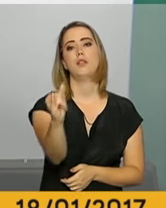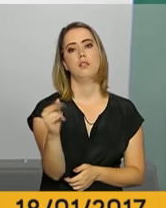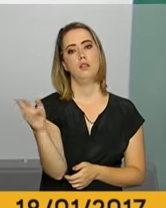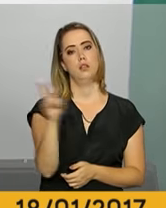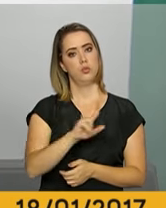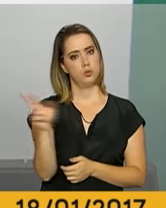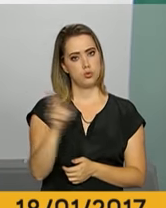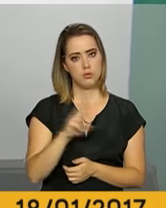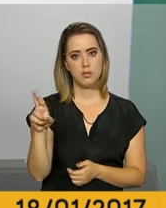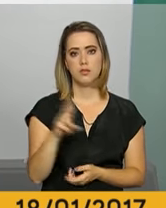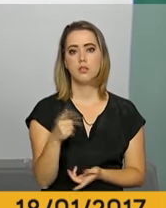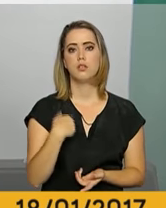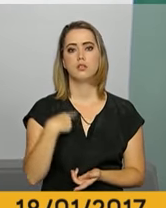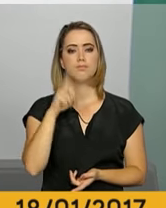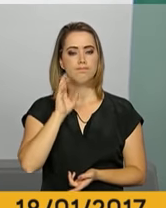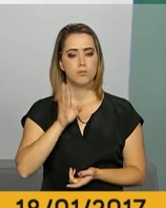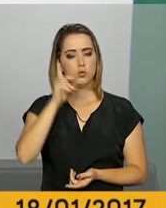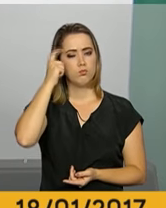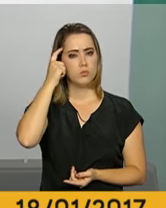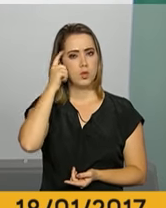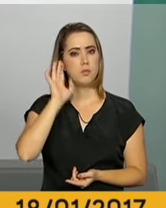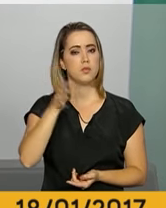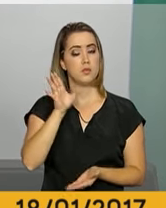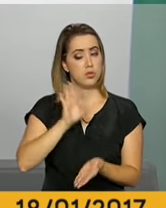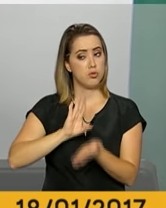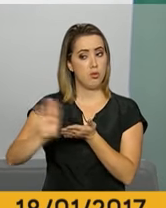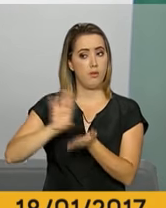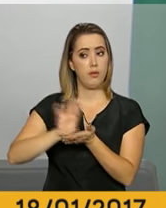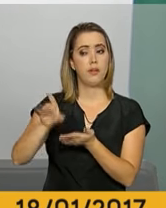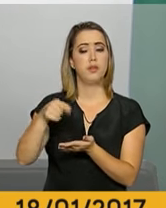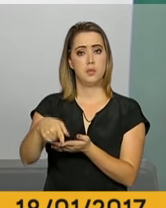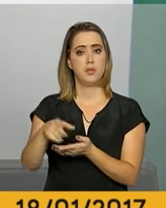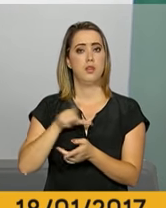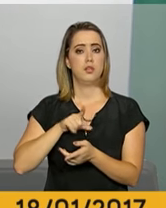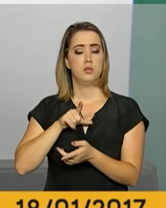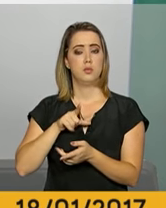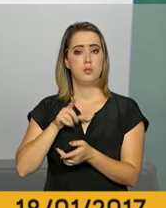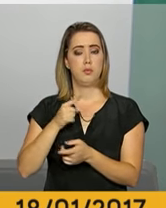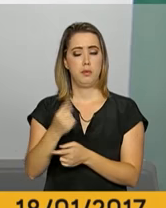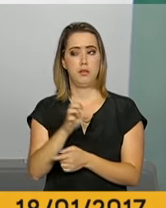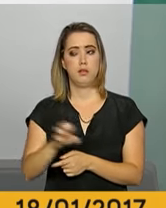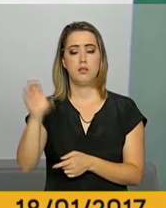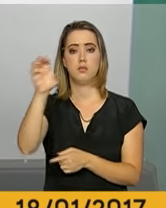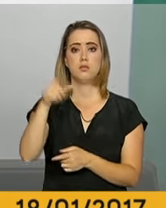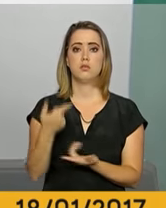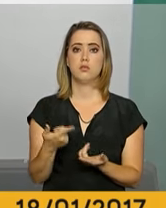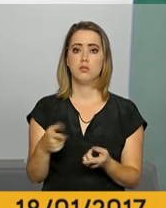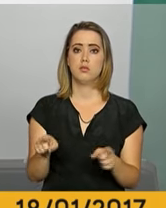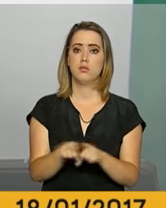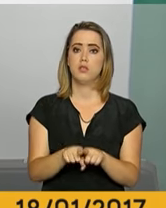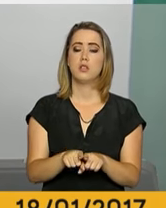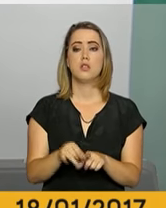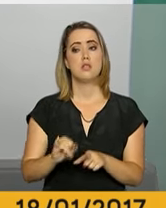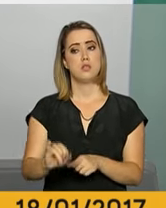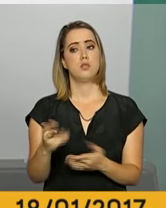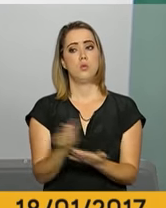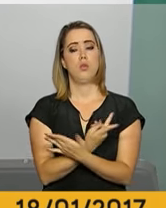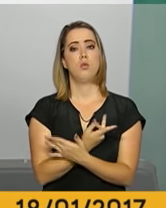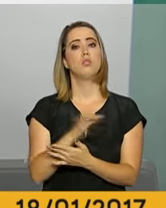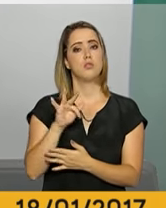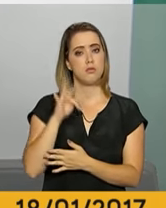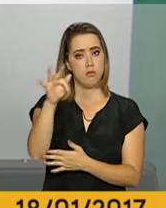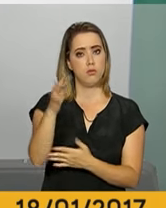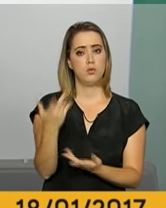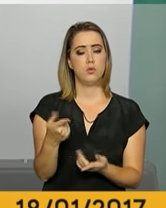Penso até que as verbas já foram encaminhadas para os estados, se não foram, dezembro do ano passado, serão, não vou usar o celulão,